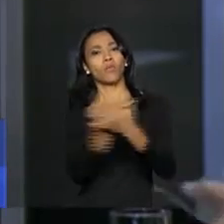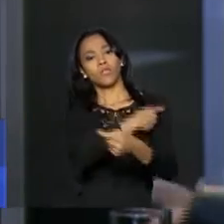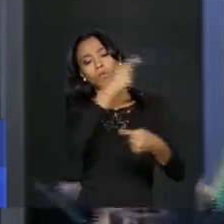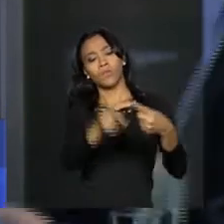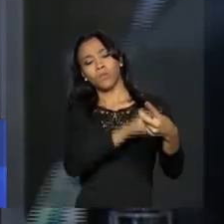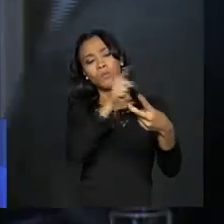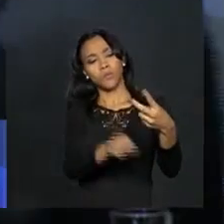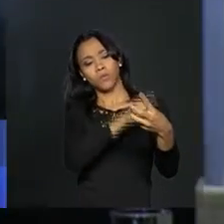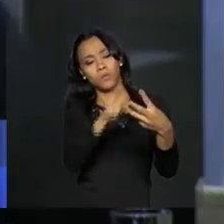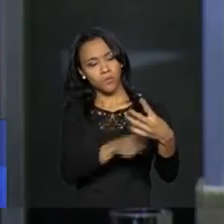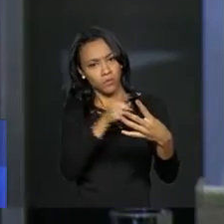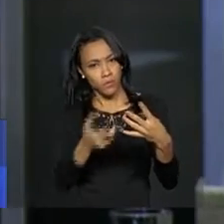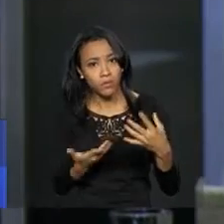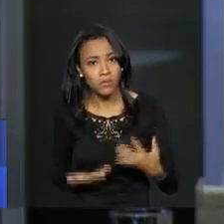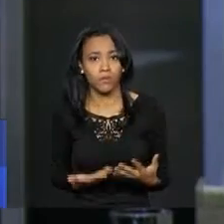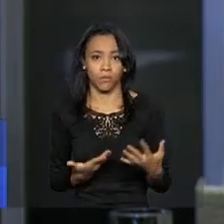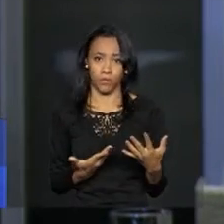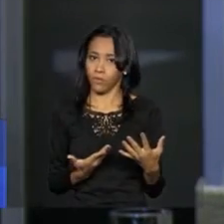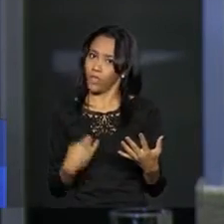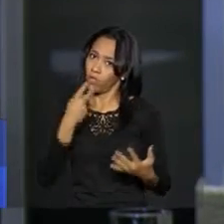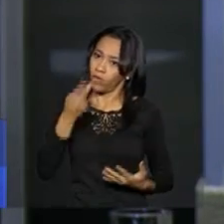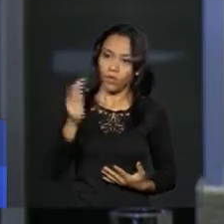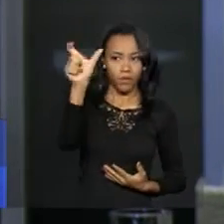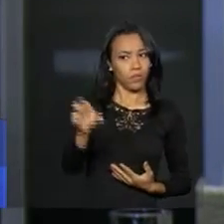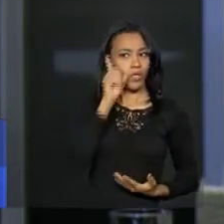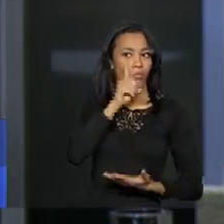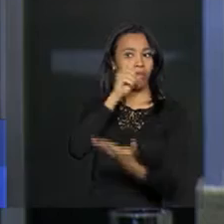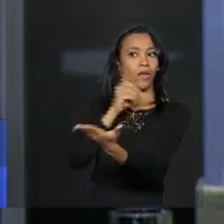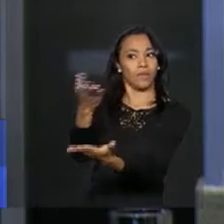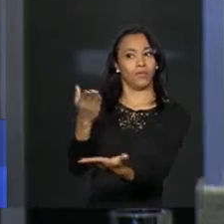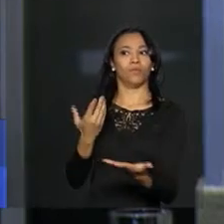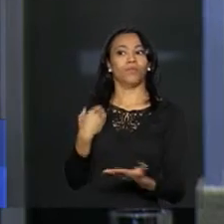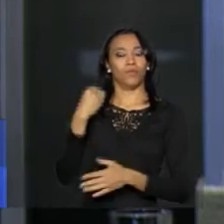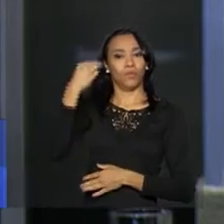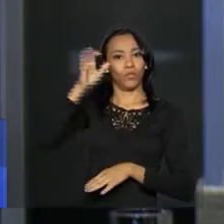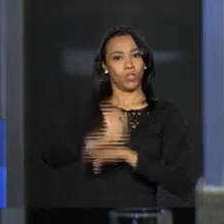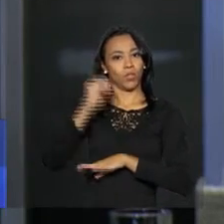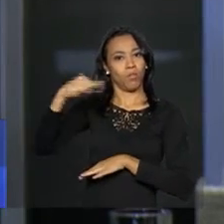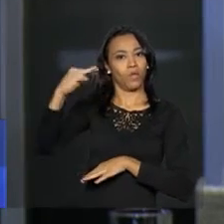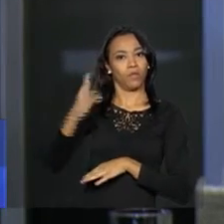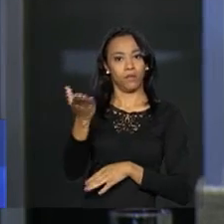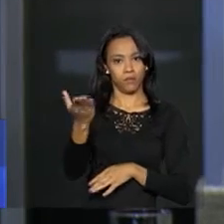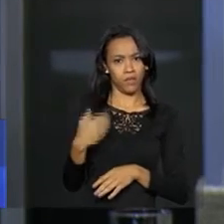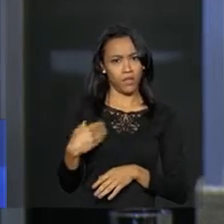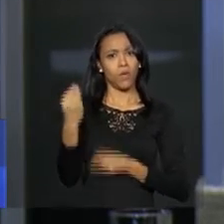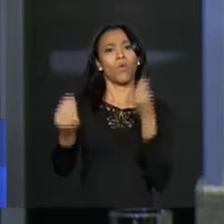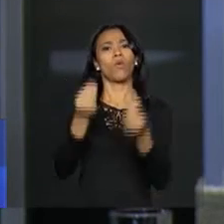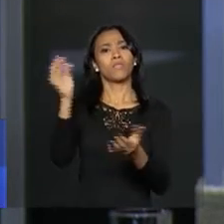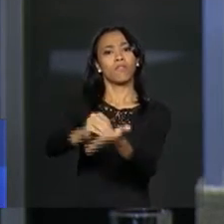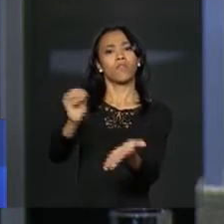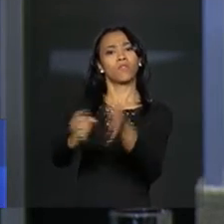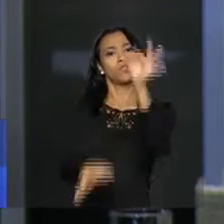não podemos cometer, meu caro deputado Hildo do Maranhão, essa injustiça contra um ser